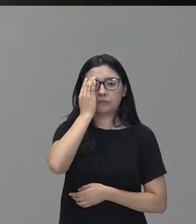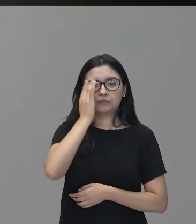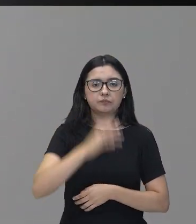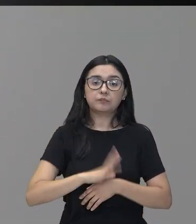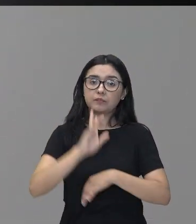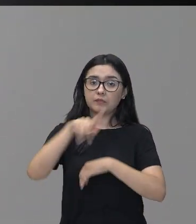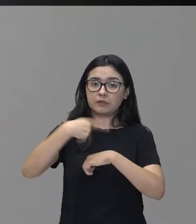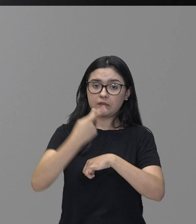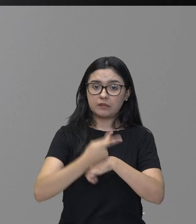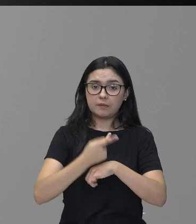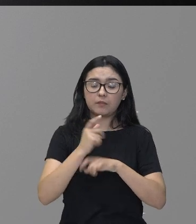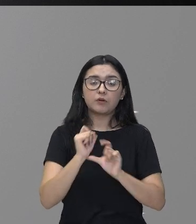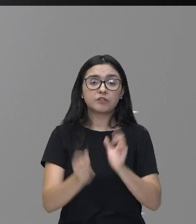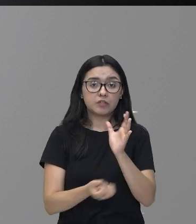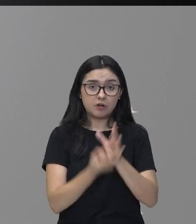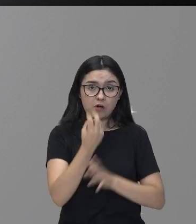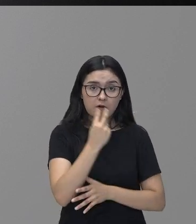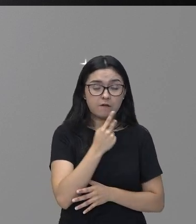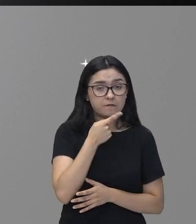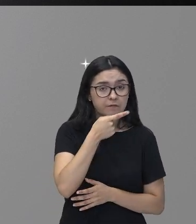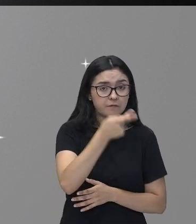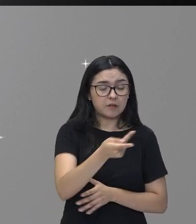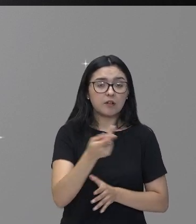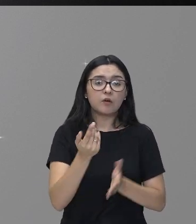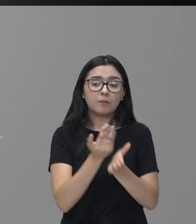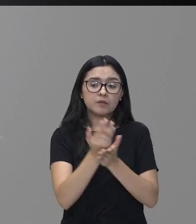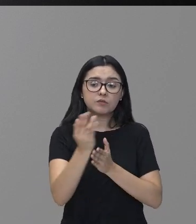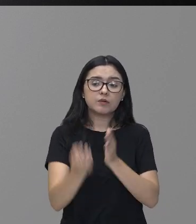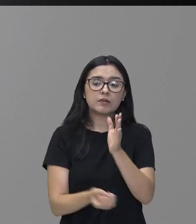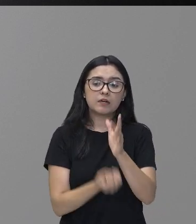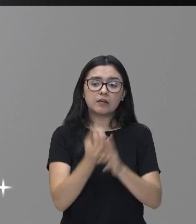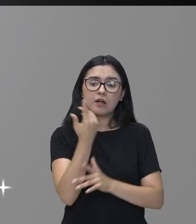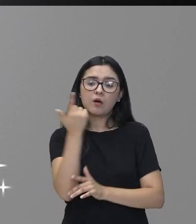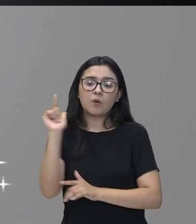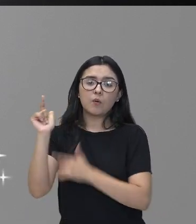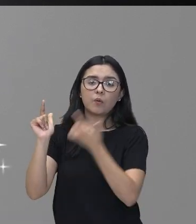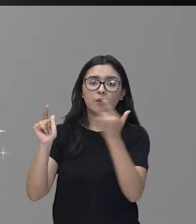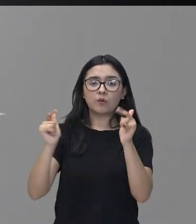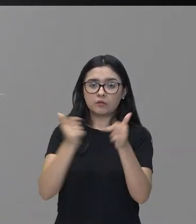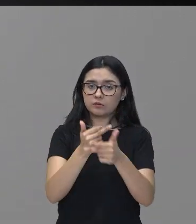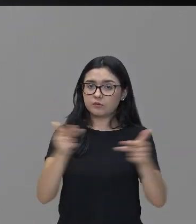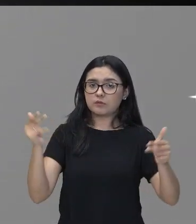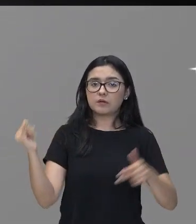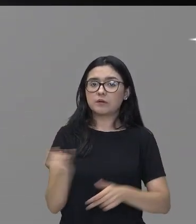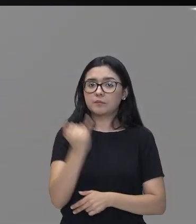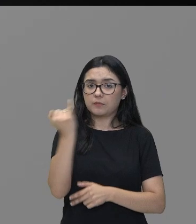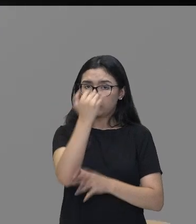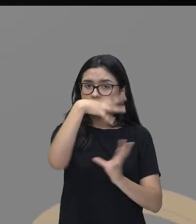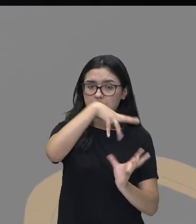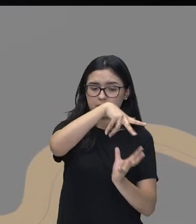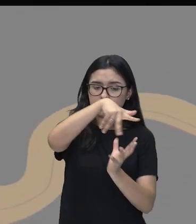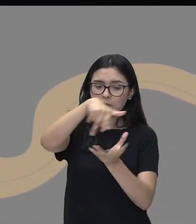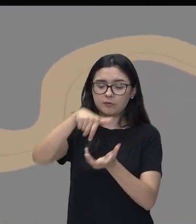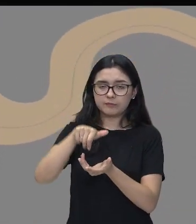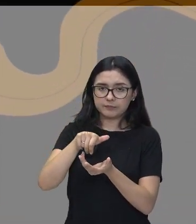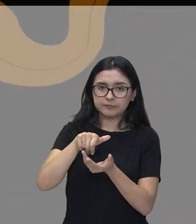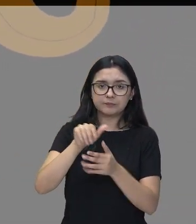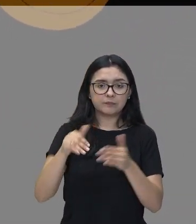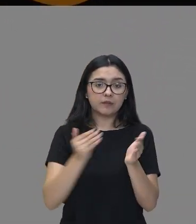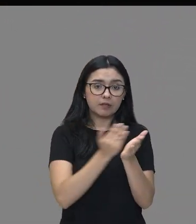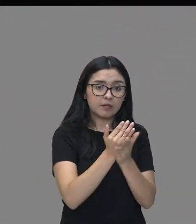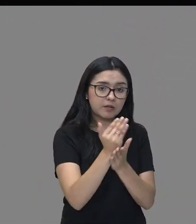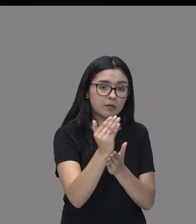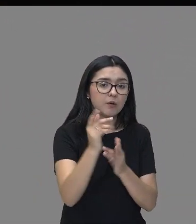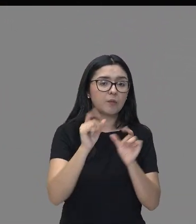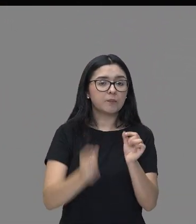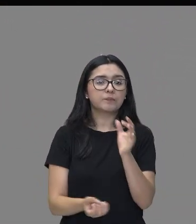Após a criação da fala, ele começou a criar outras coisas que seriam muito importantes para o mundo. Começou então a